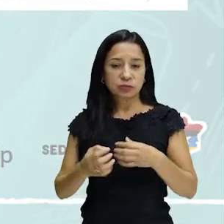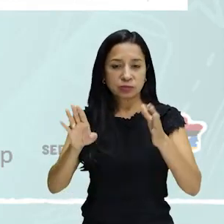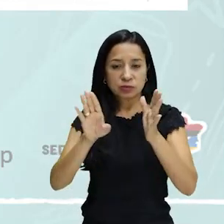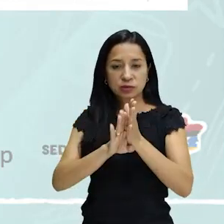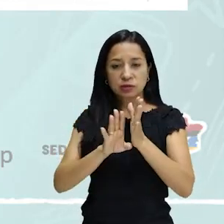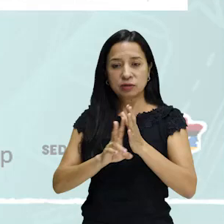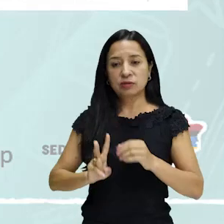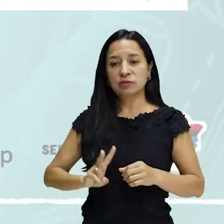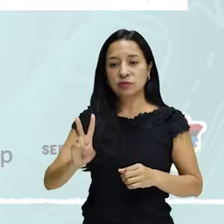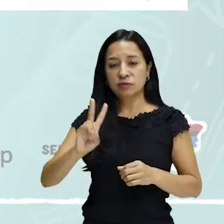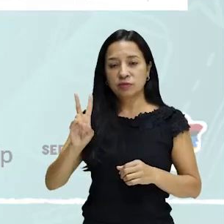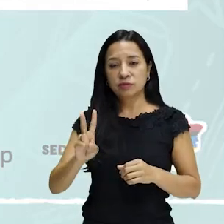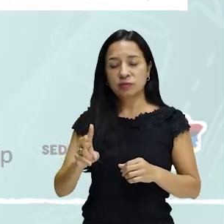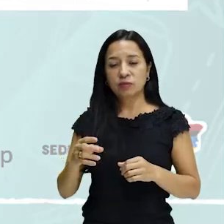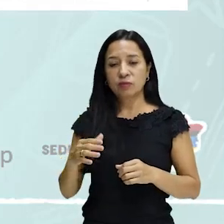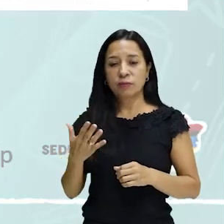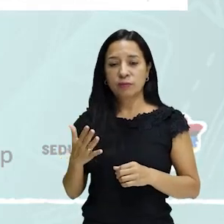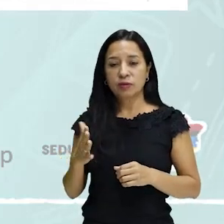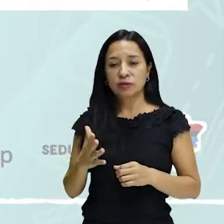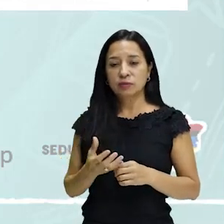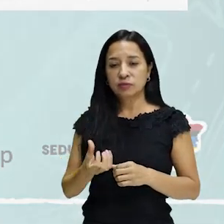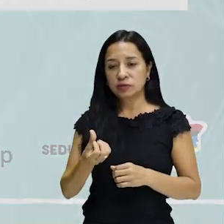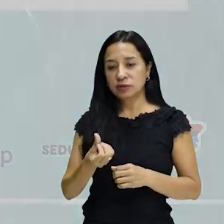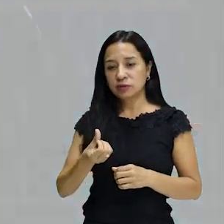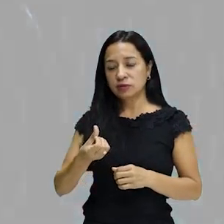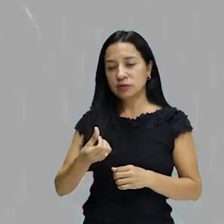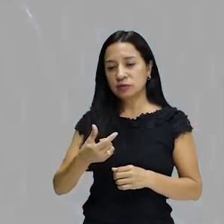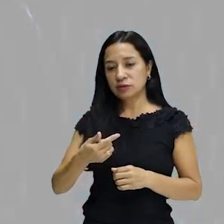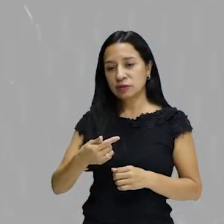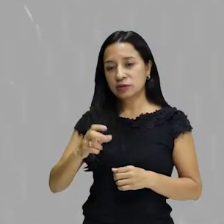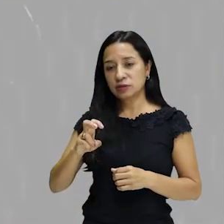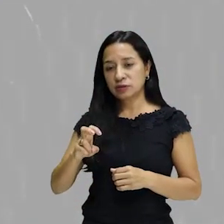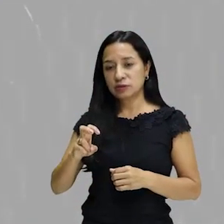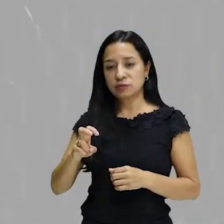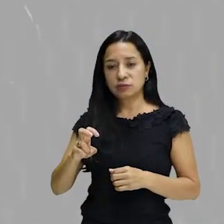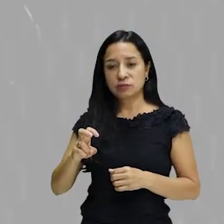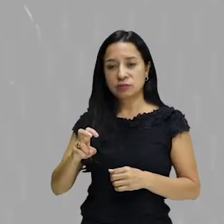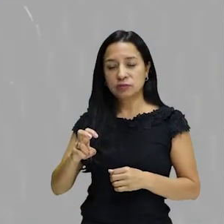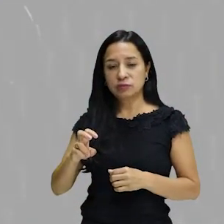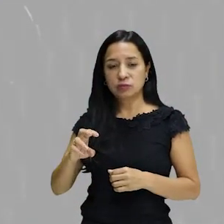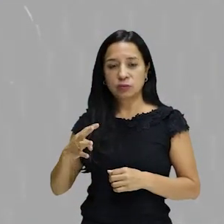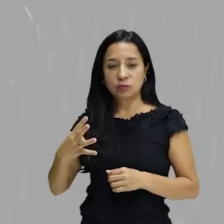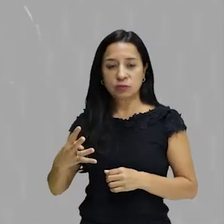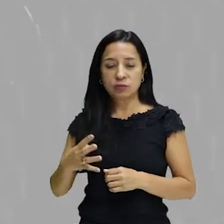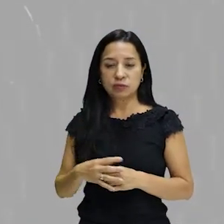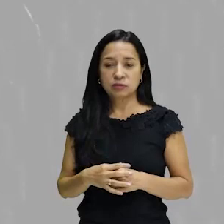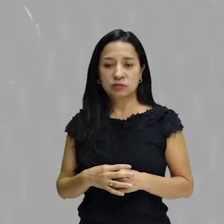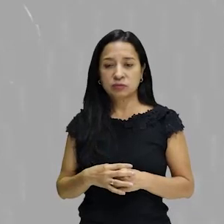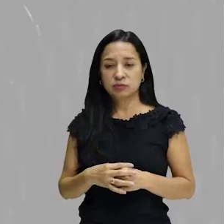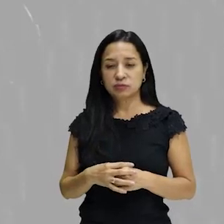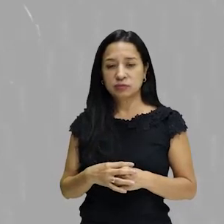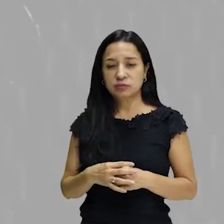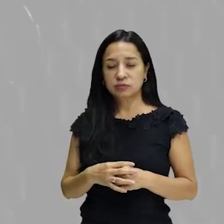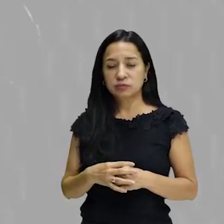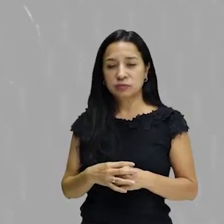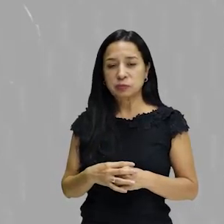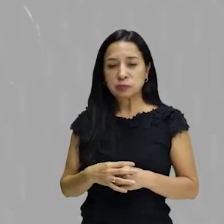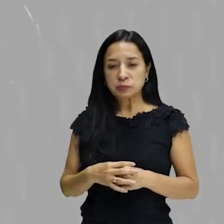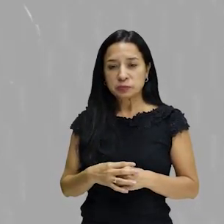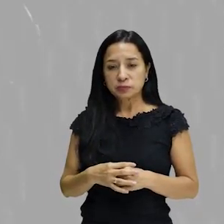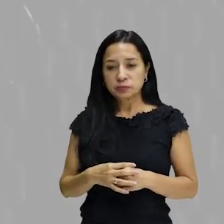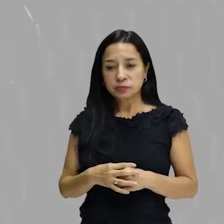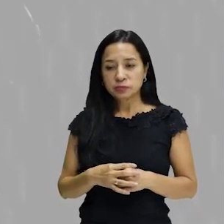aí ao valor de aproximadamente 6,67 vezes 10 elevado a menos 11, certo? O valor dessa